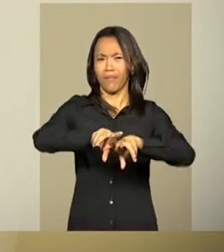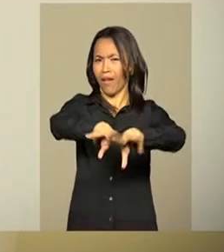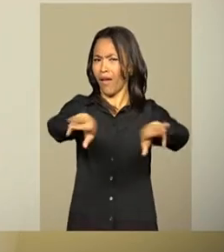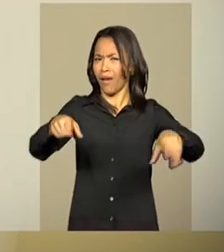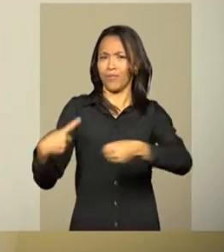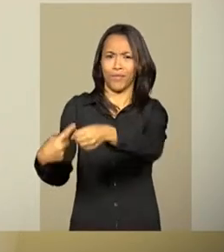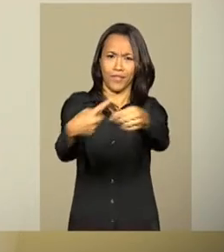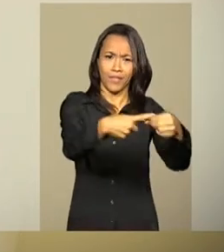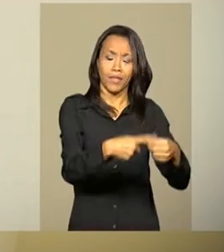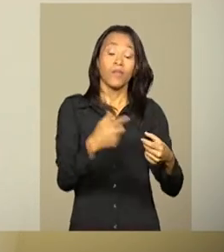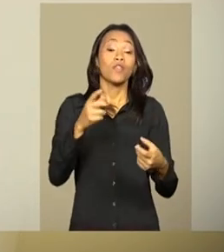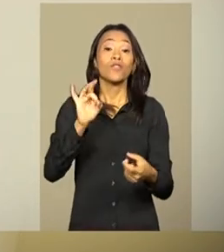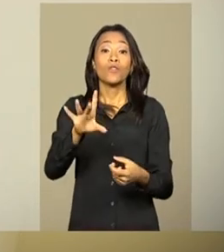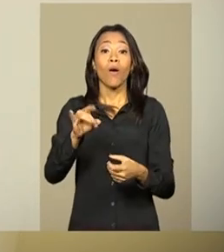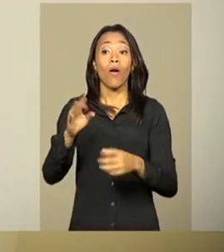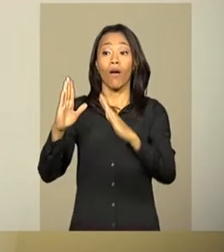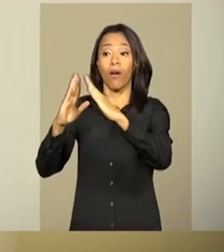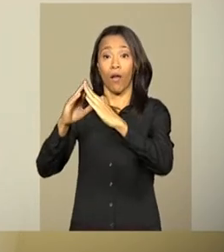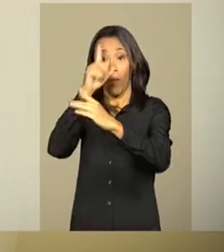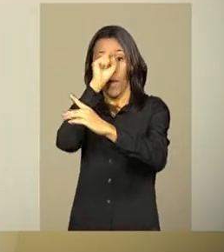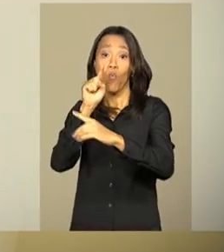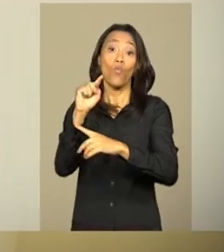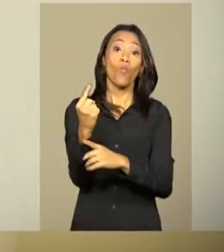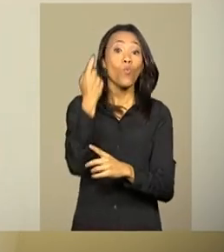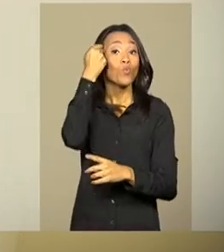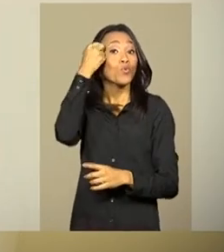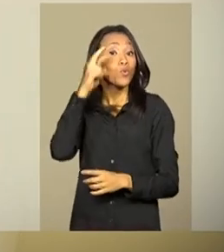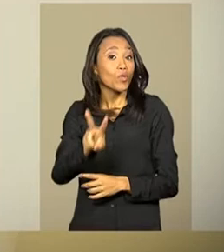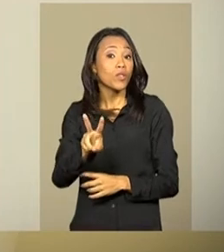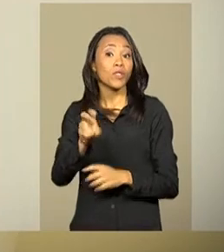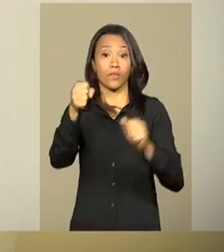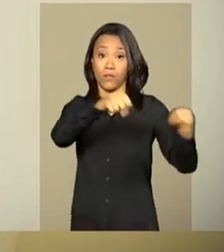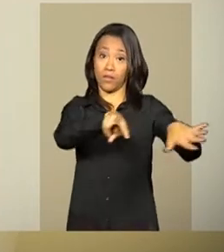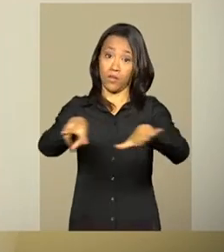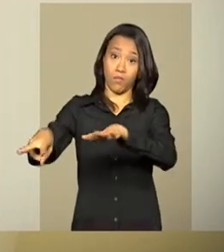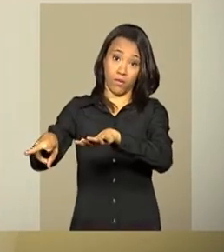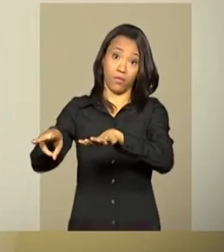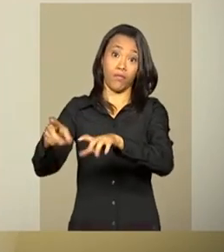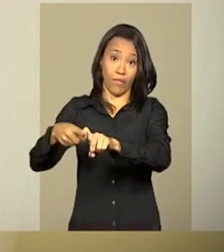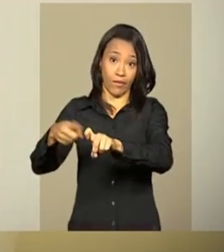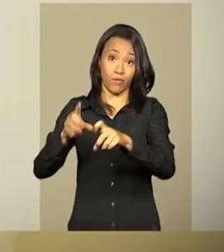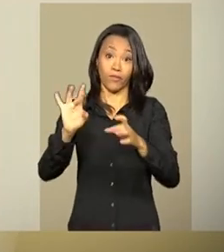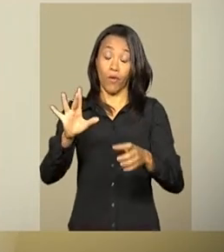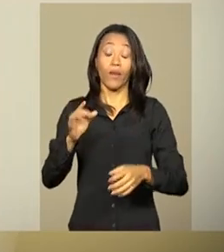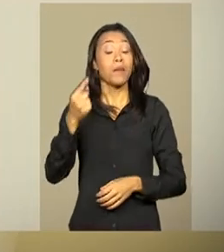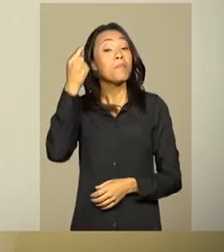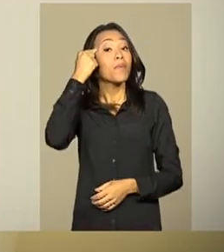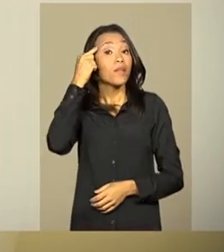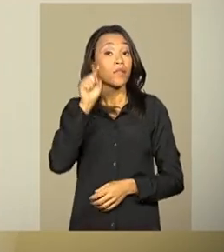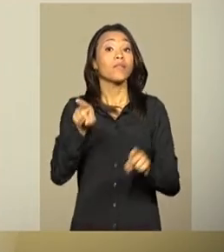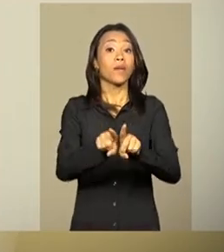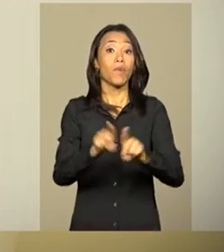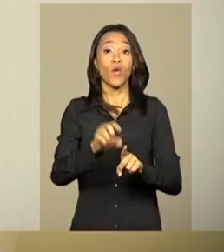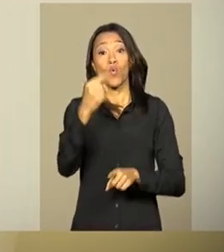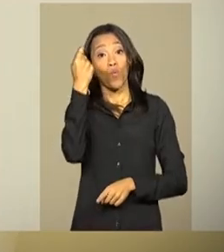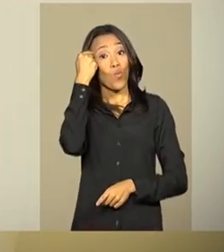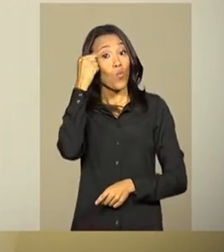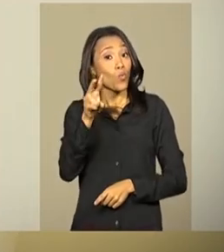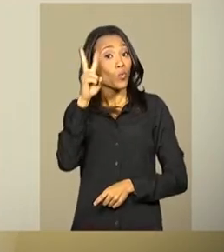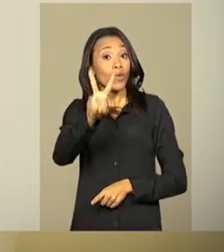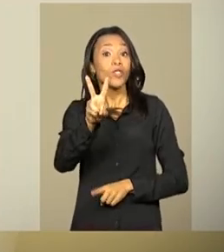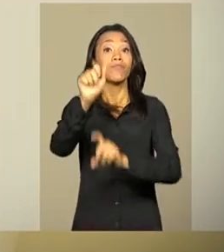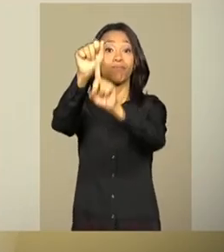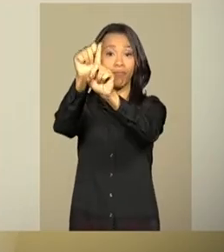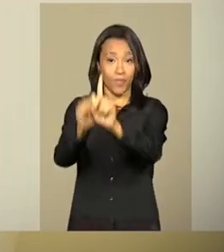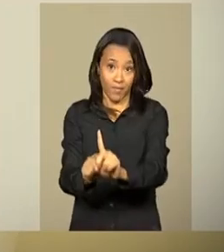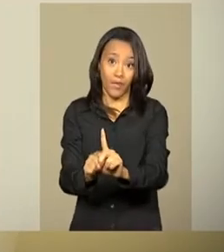de só ter médico no posto um ou dois dias da semana ou até imagine solo Luciano um ou dois dias por